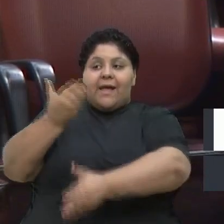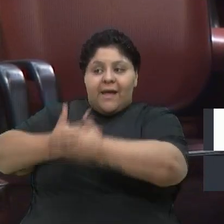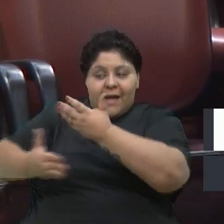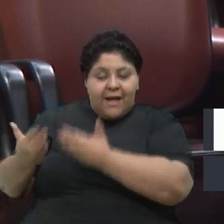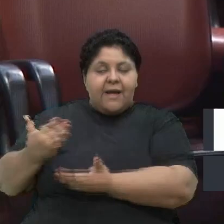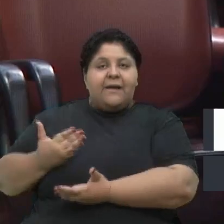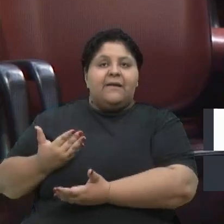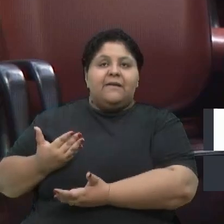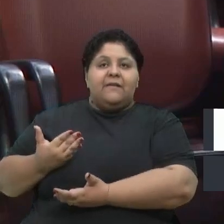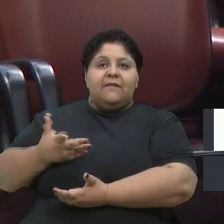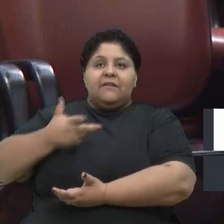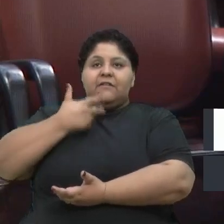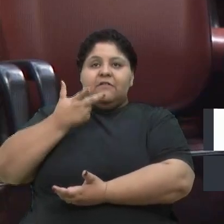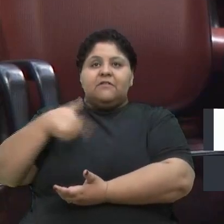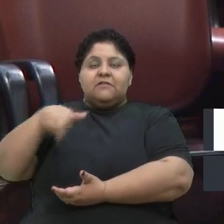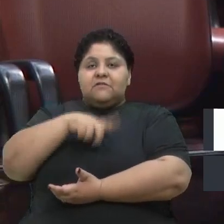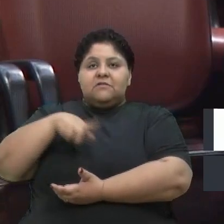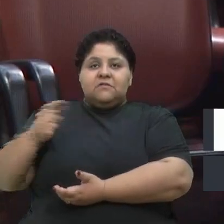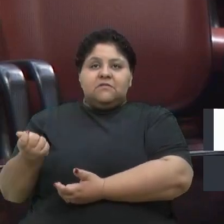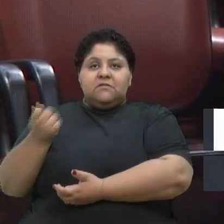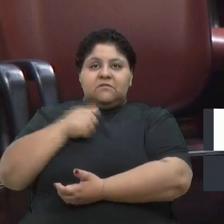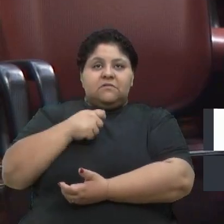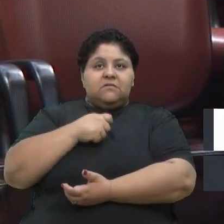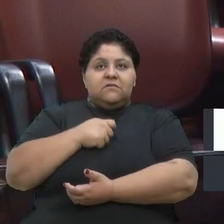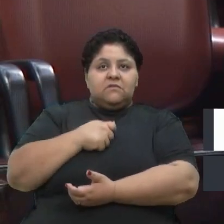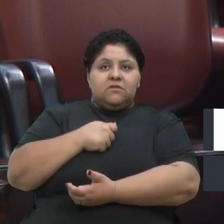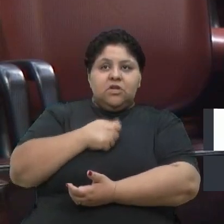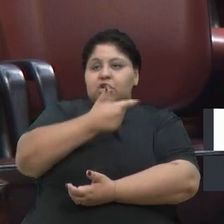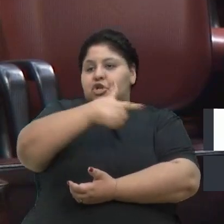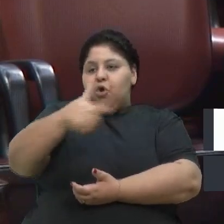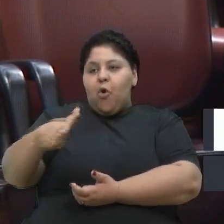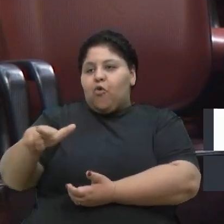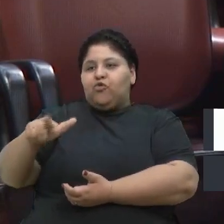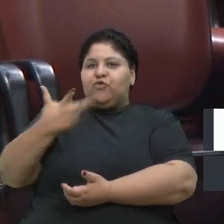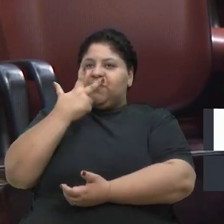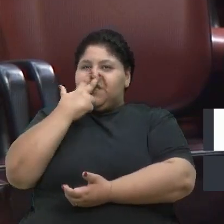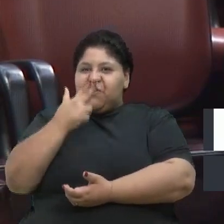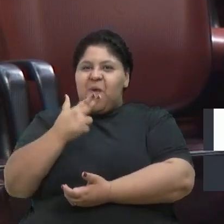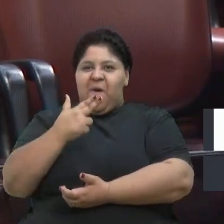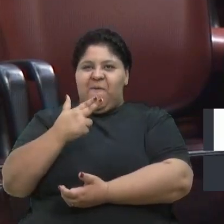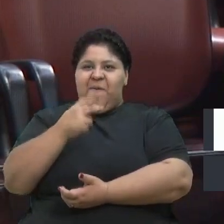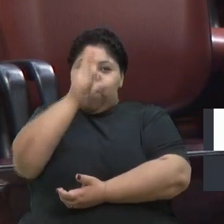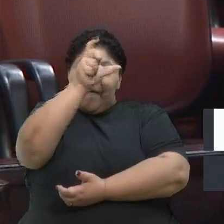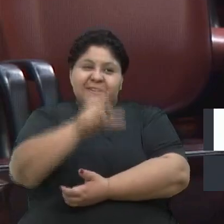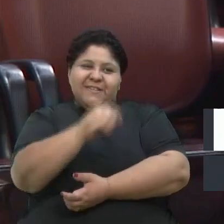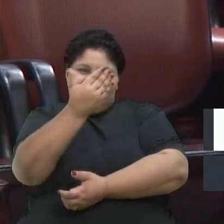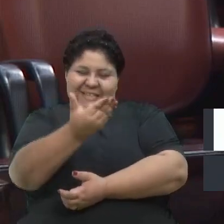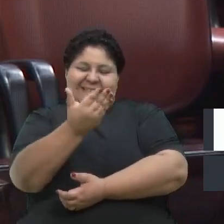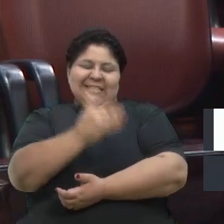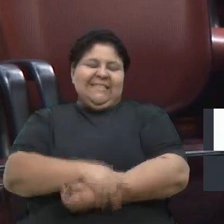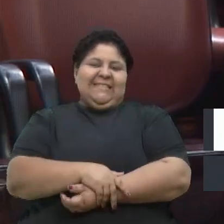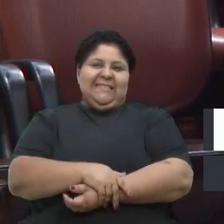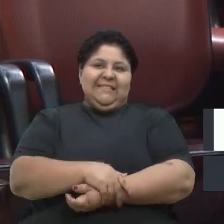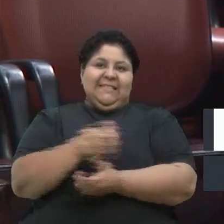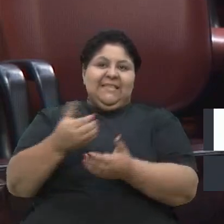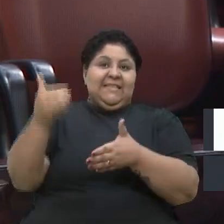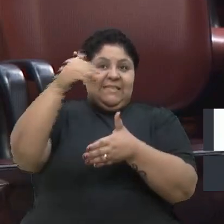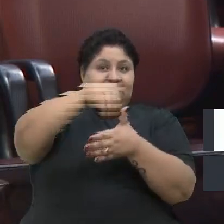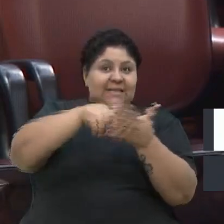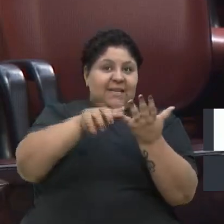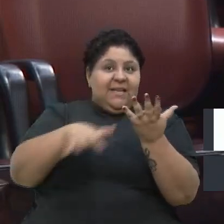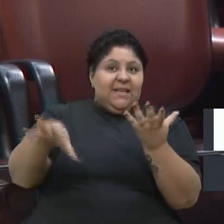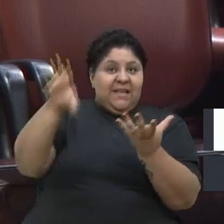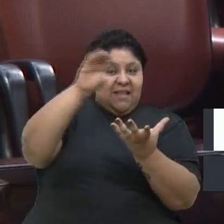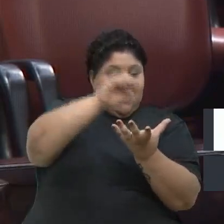Até falei que a gente precisava de ter mais Lima também na Codeca. Ter mais